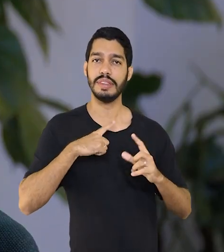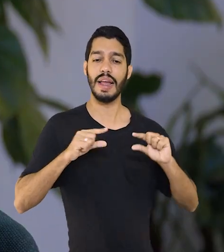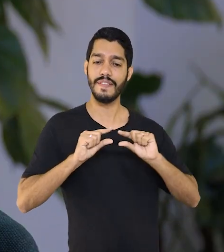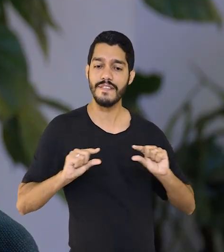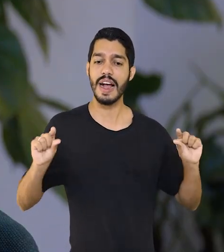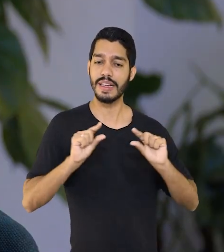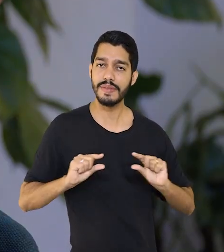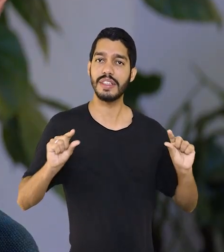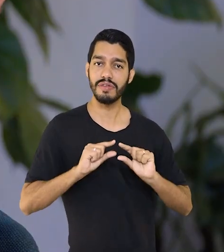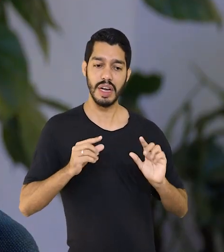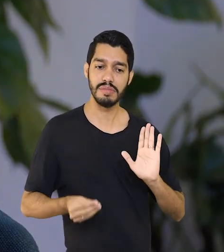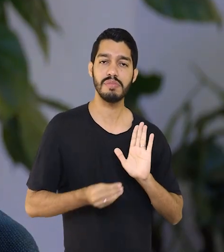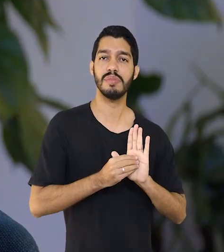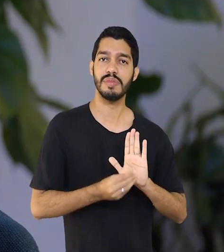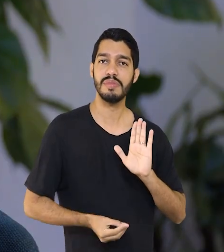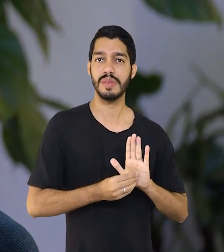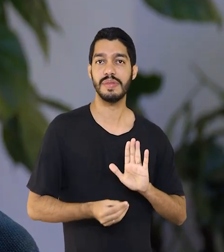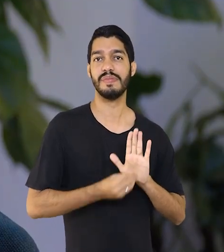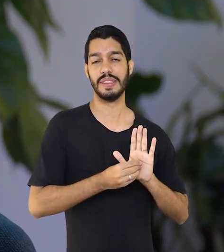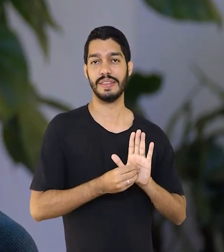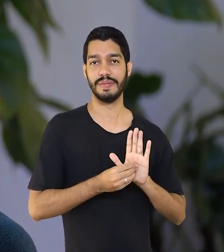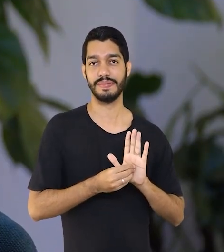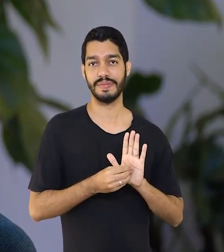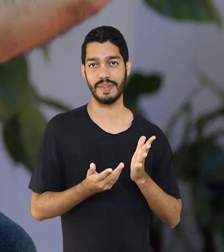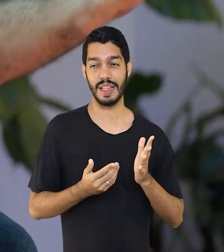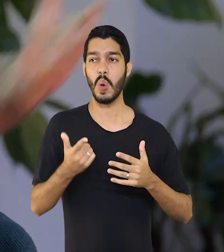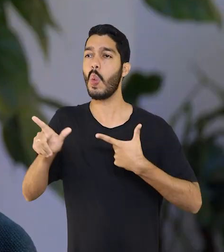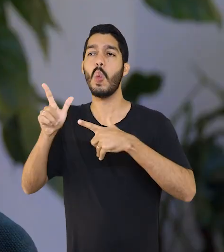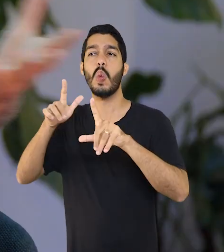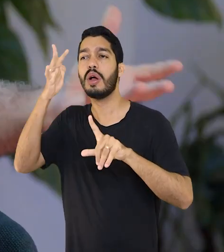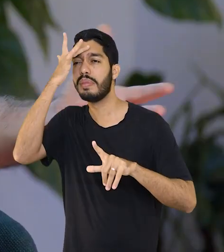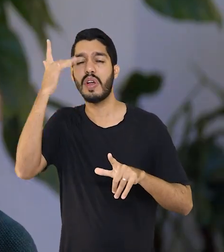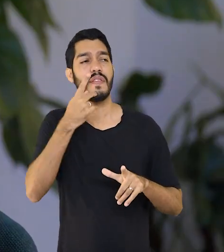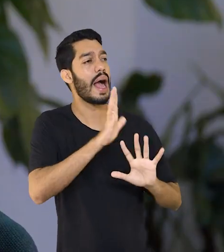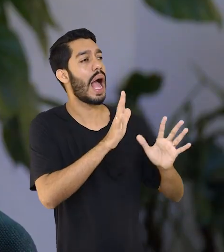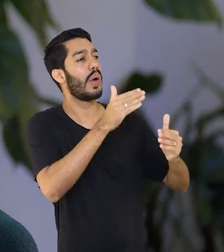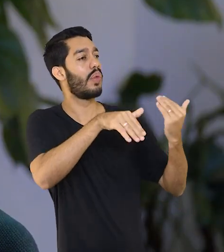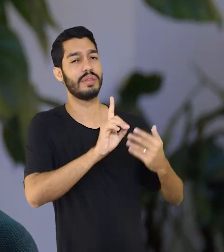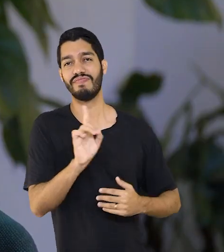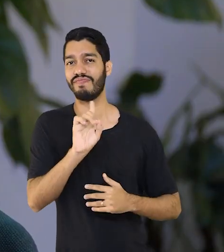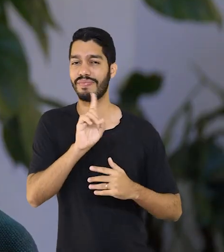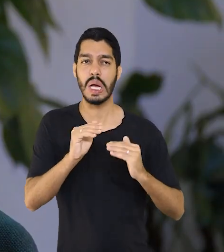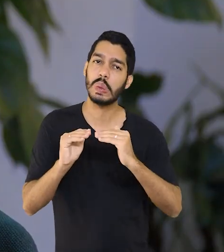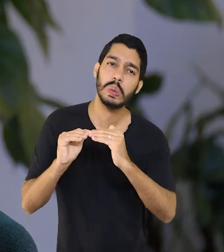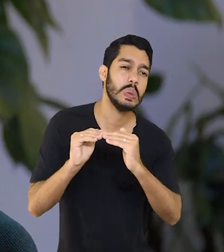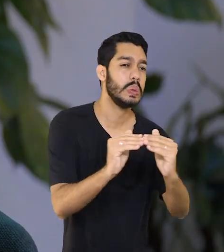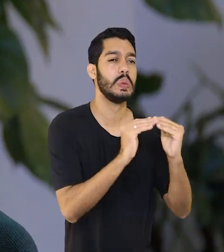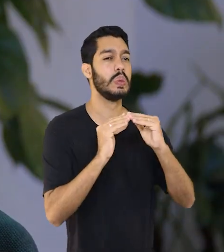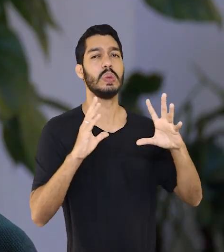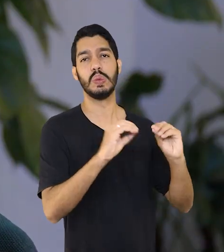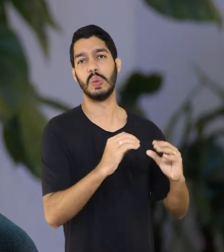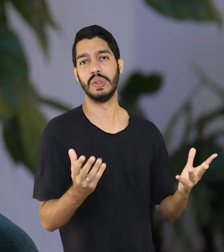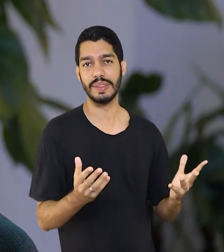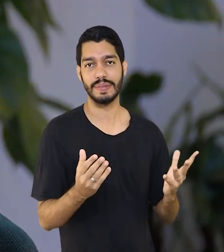de qualquer dúvida razoável. A gente nunca diz é indiscutível, porque amanhã pode baixar um disco voador